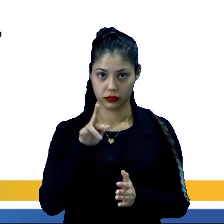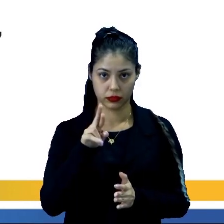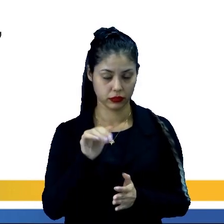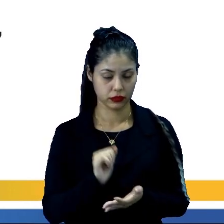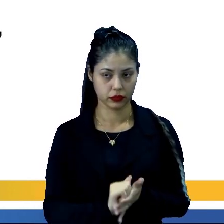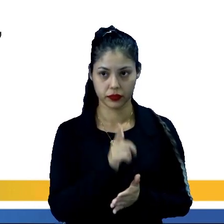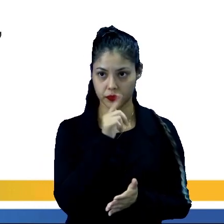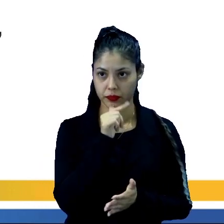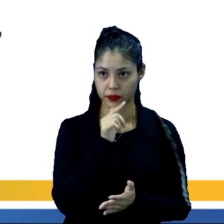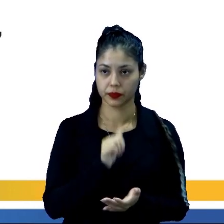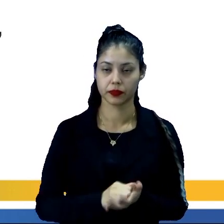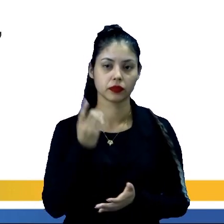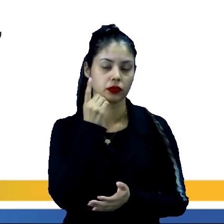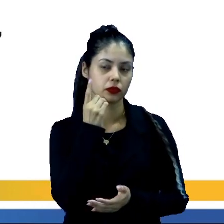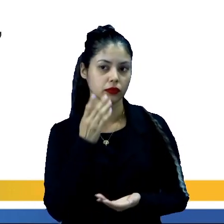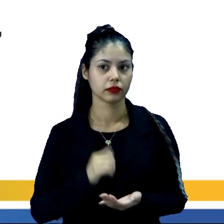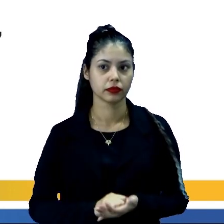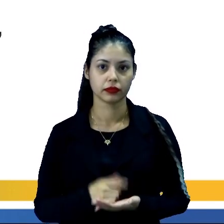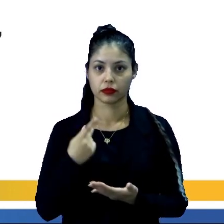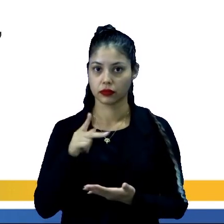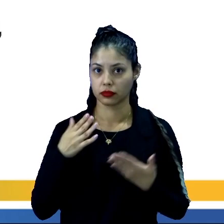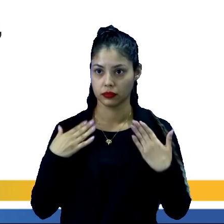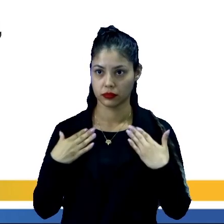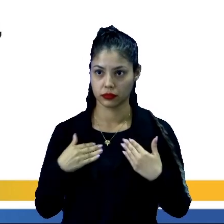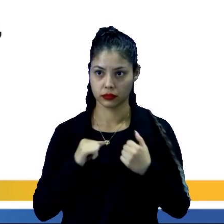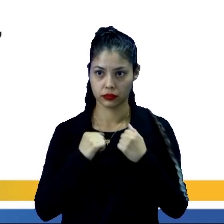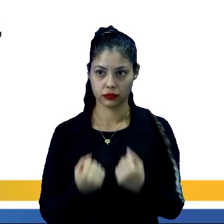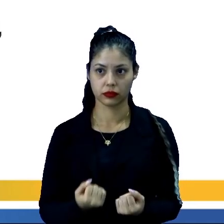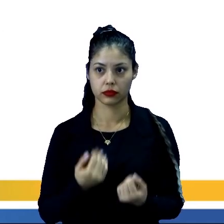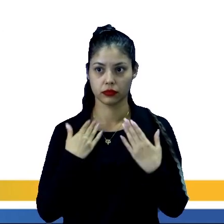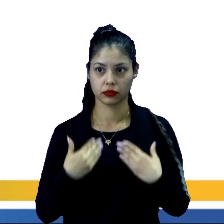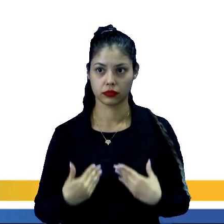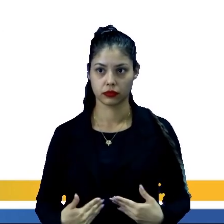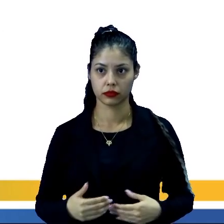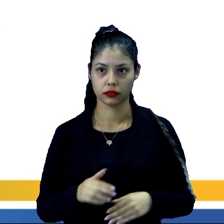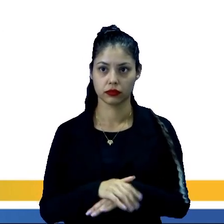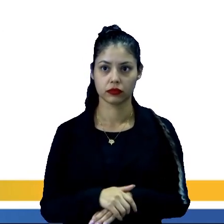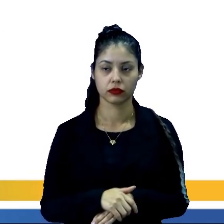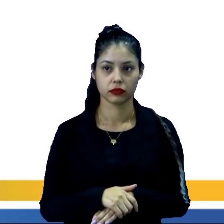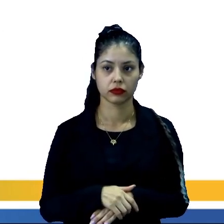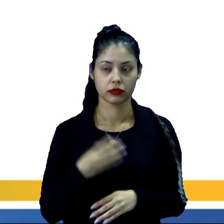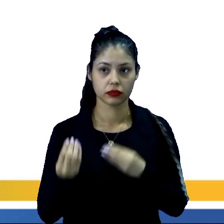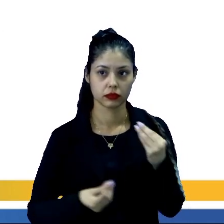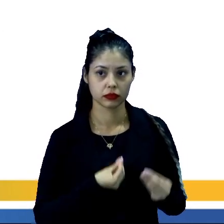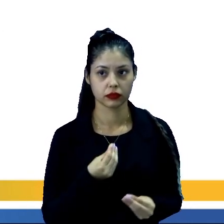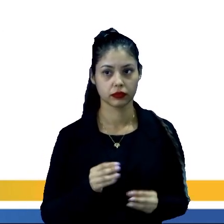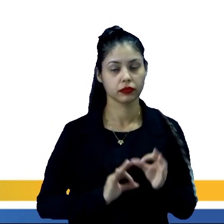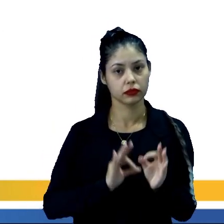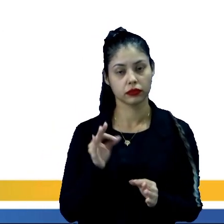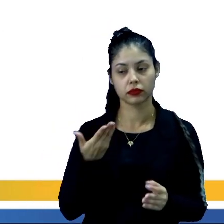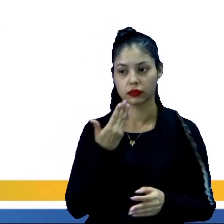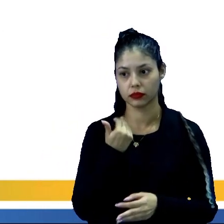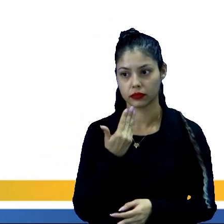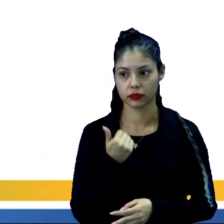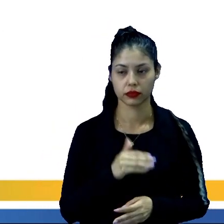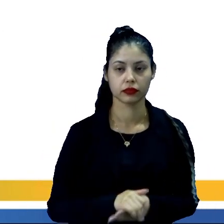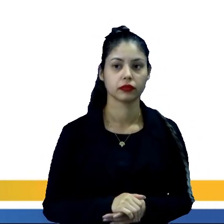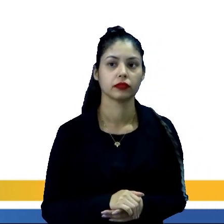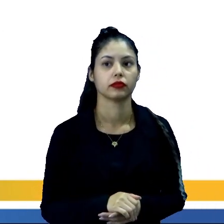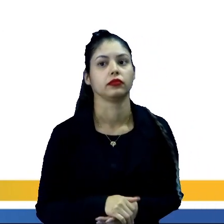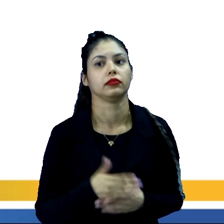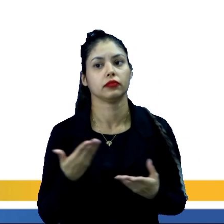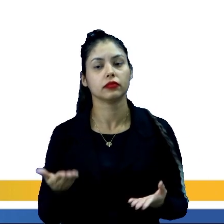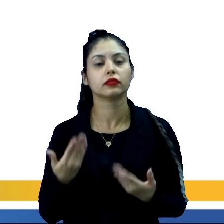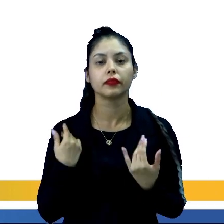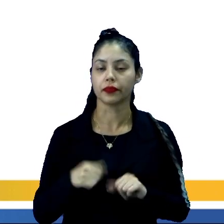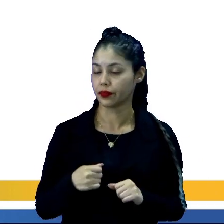litros de água por dia, dependendo ali do seu peso corporal. E como que a gente deve montar o nosso prato?